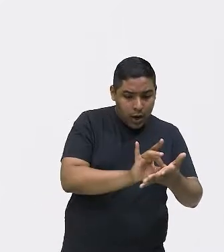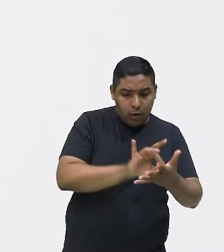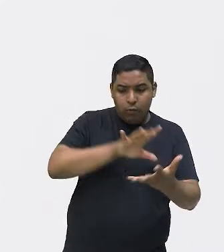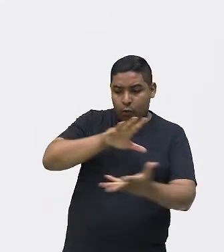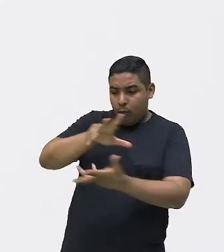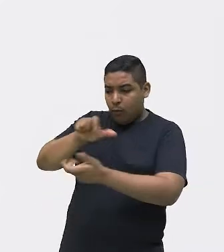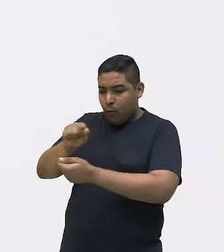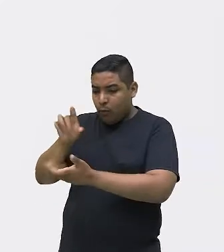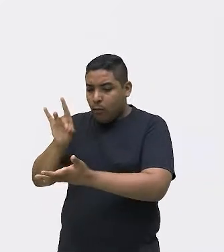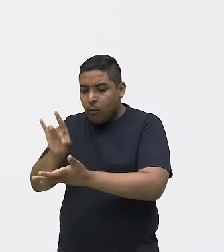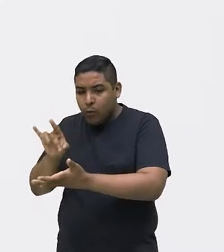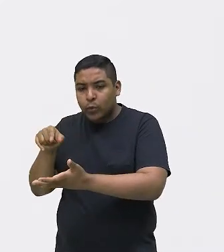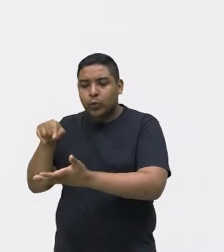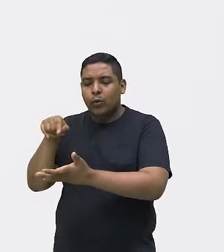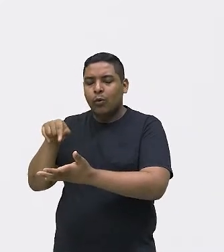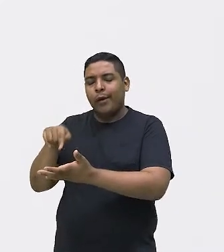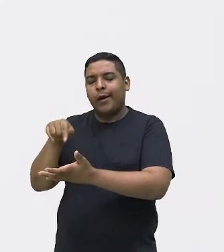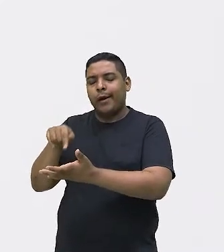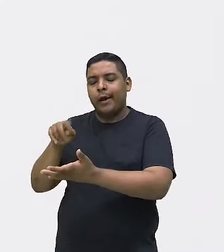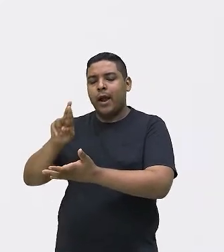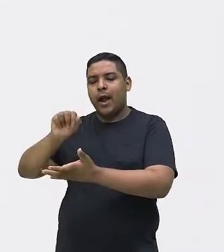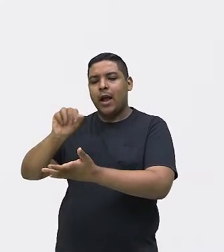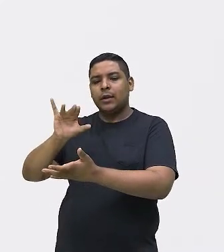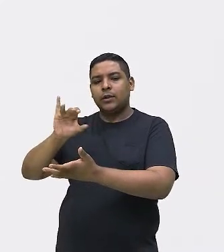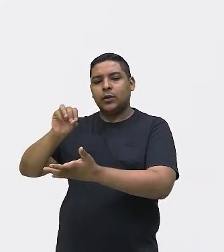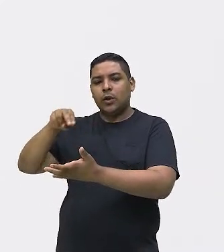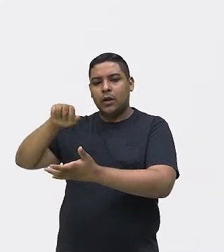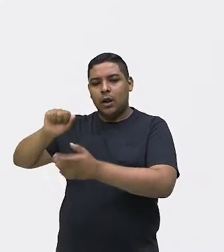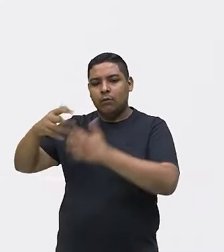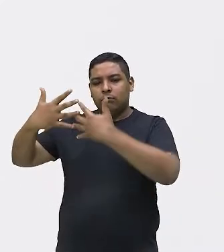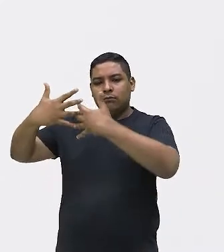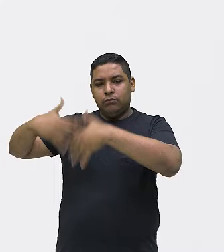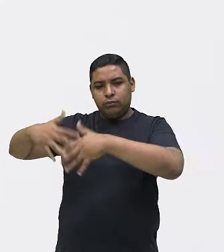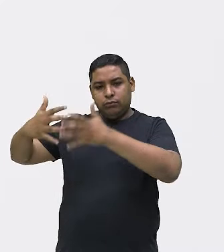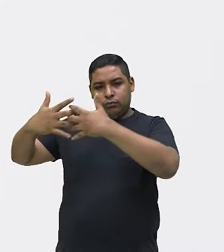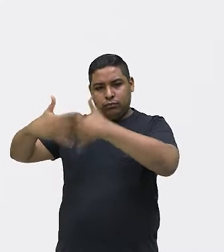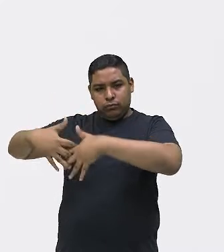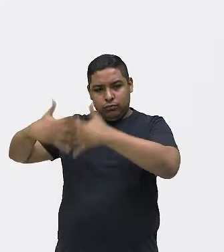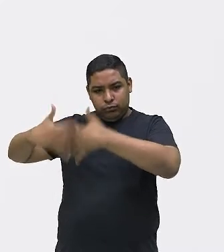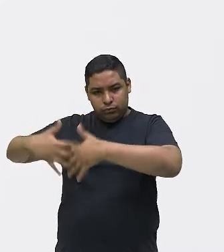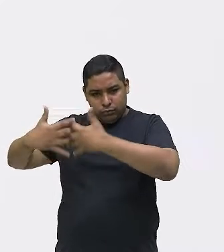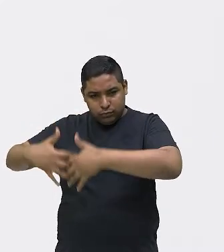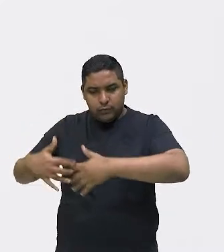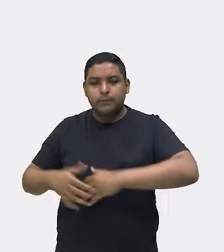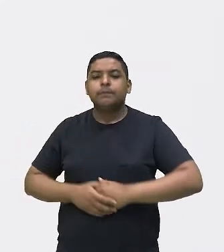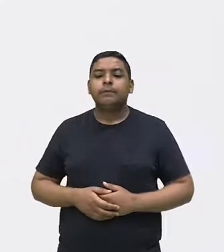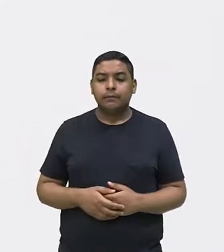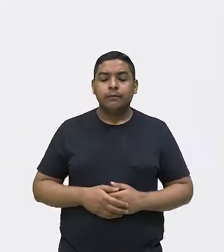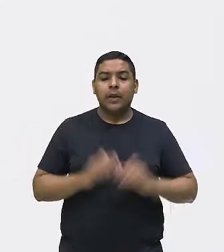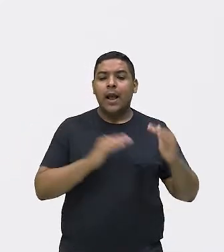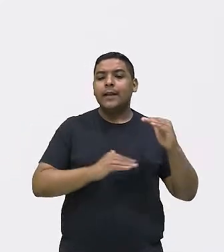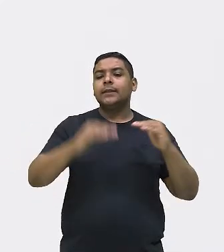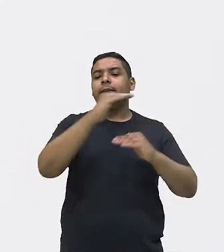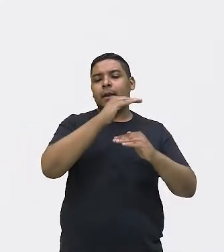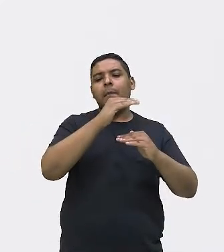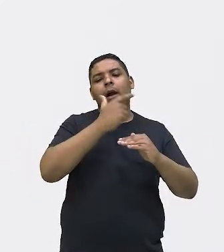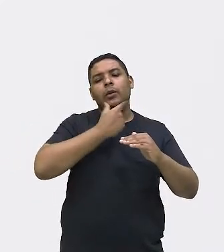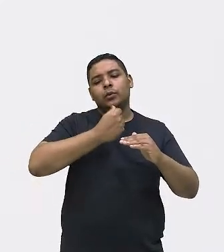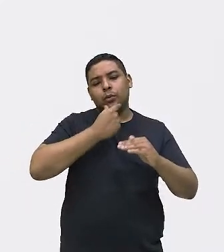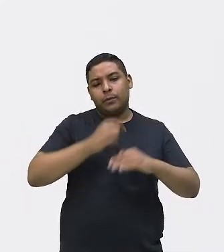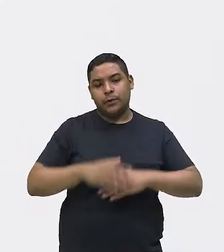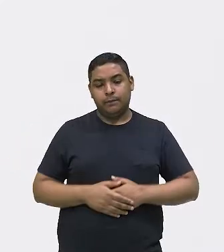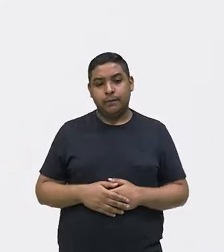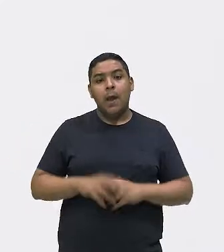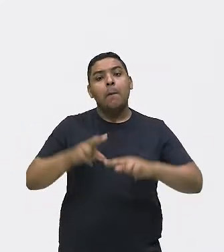um dualismo, é um mundo das ideias que está acima dos homens. Por isso a mão dele